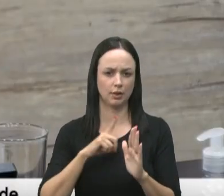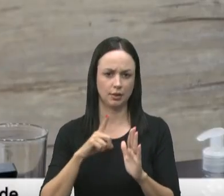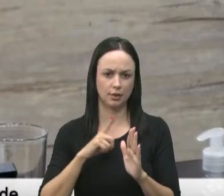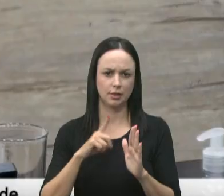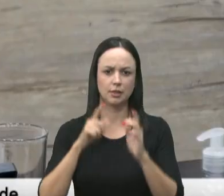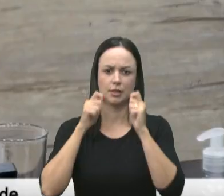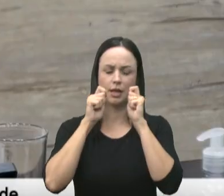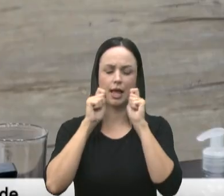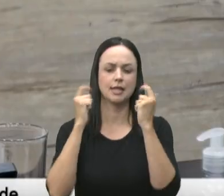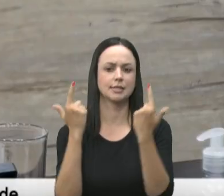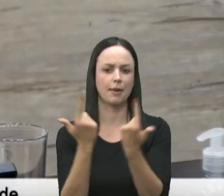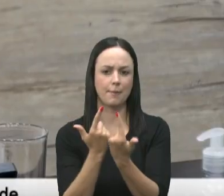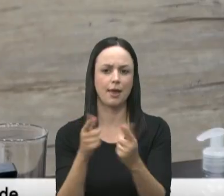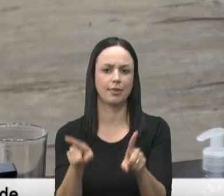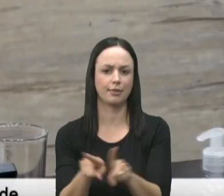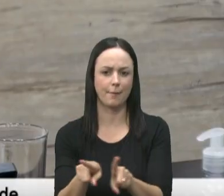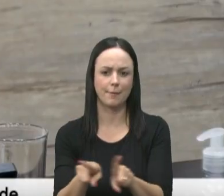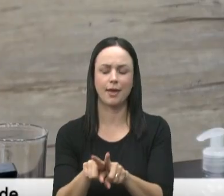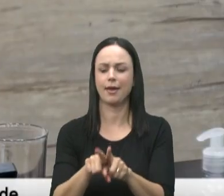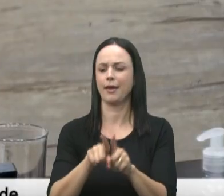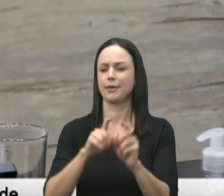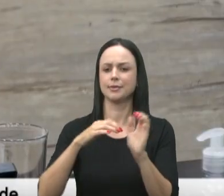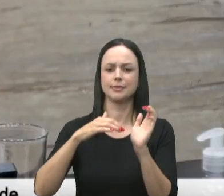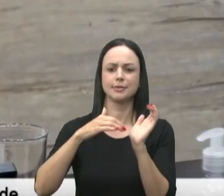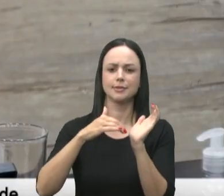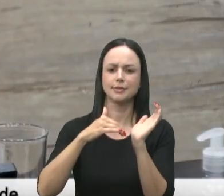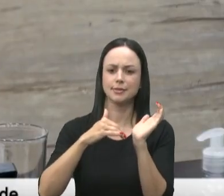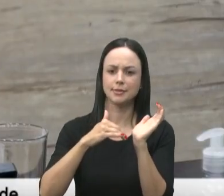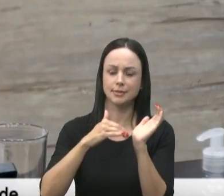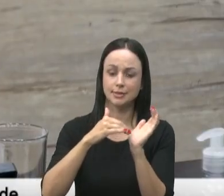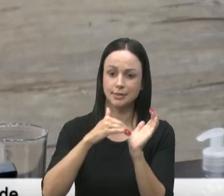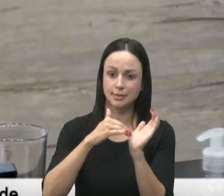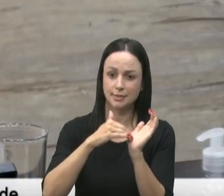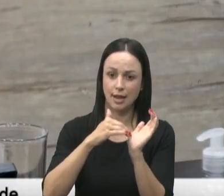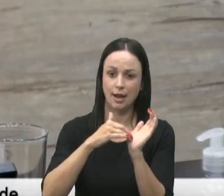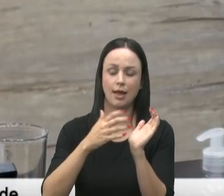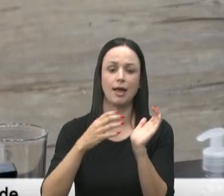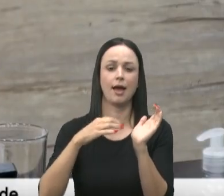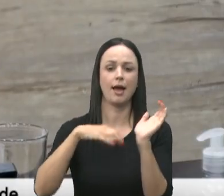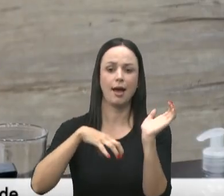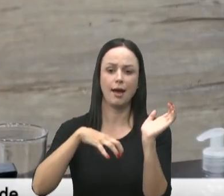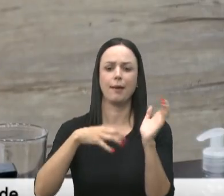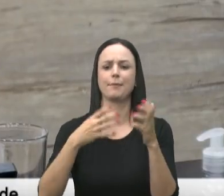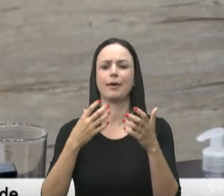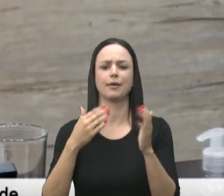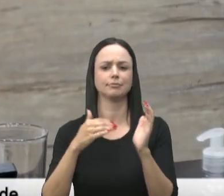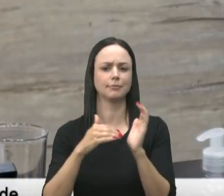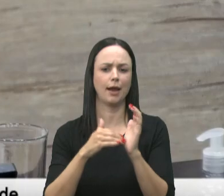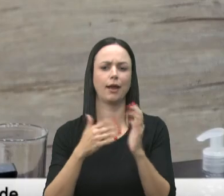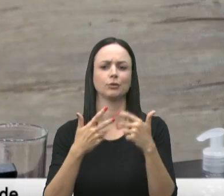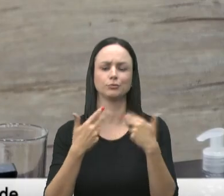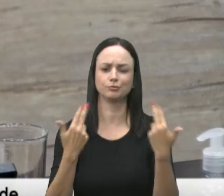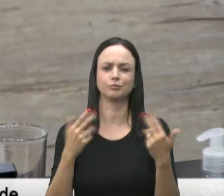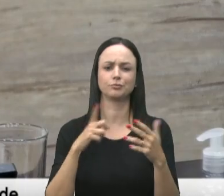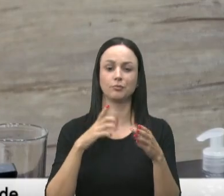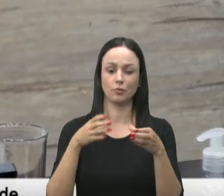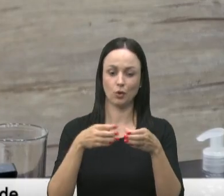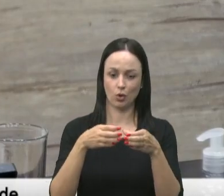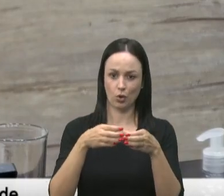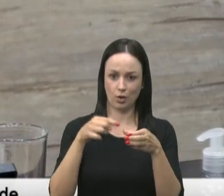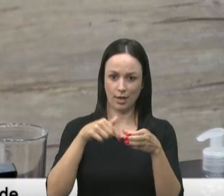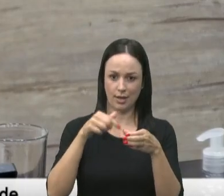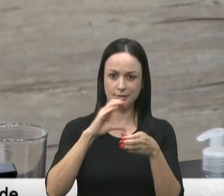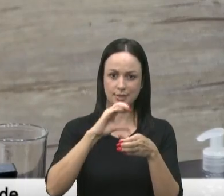Assembleias Legislativas, no Senado, na Câmara Federal, que é a Comissão de Constituição e